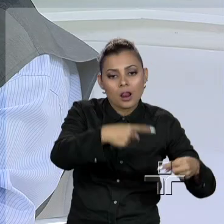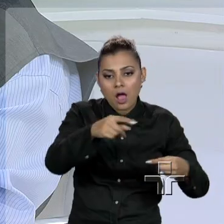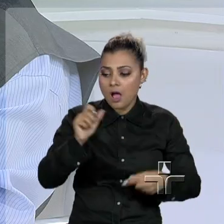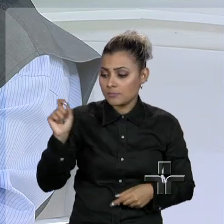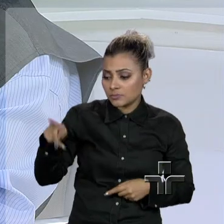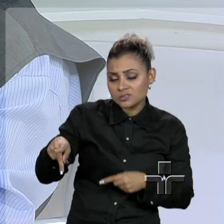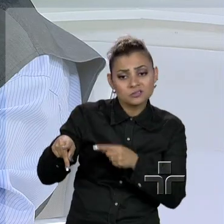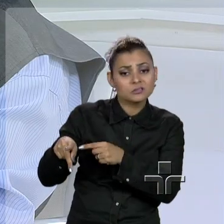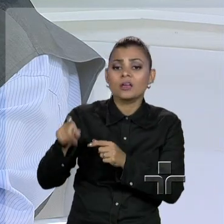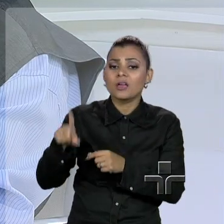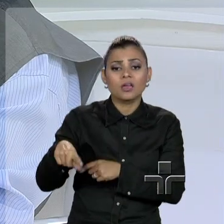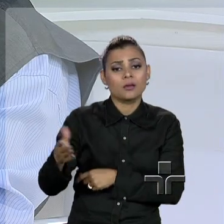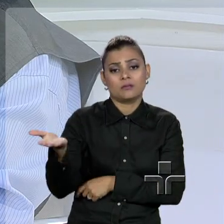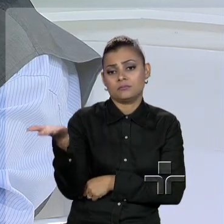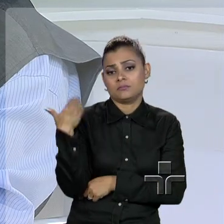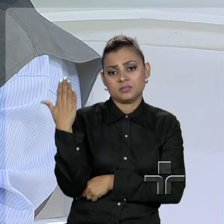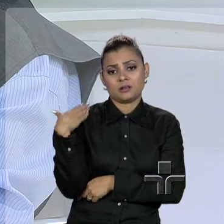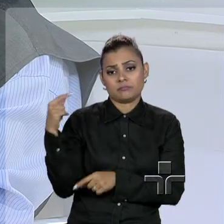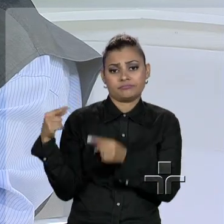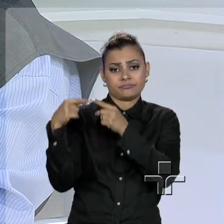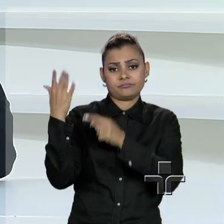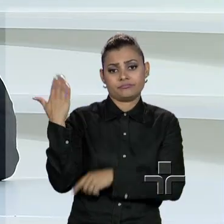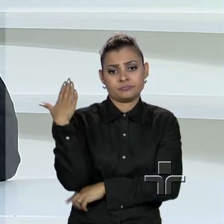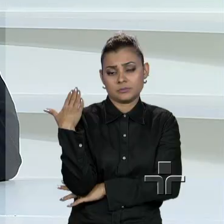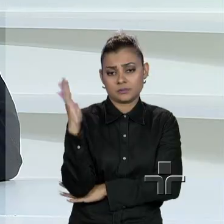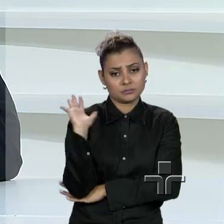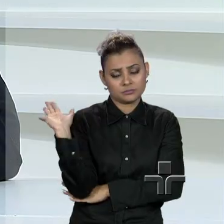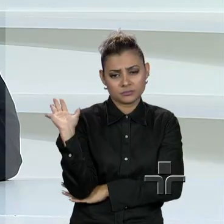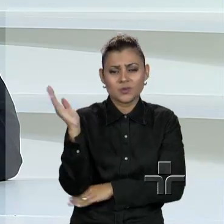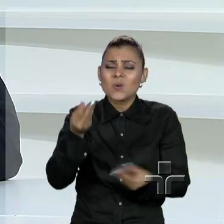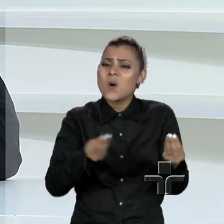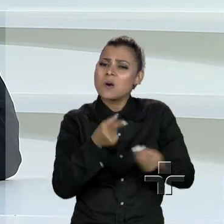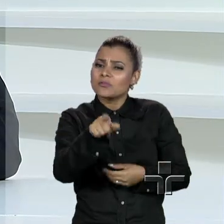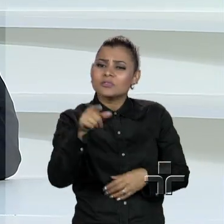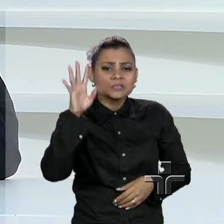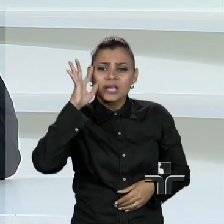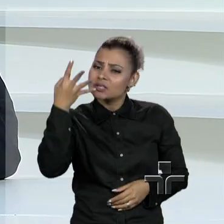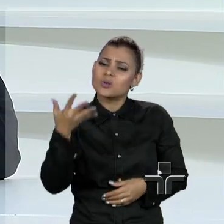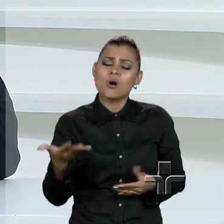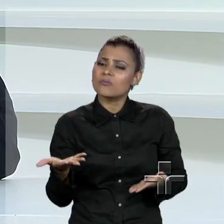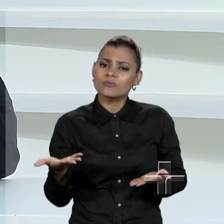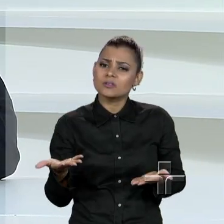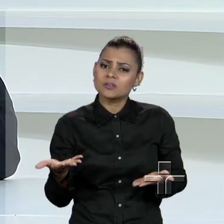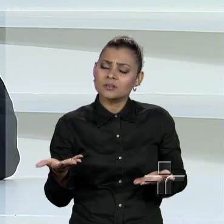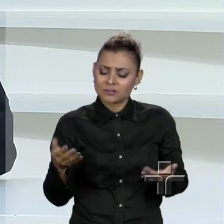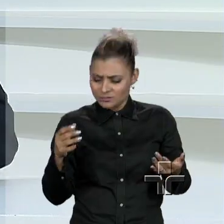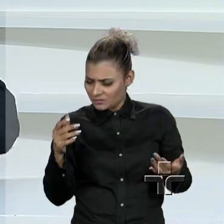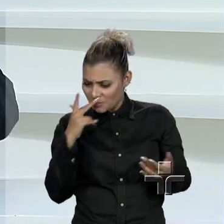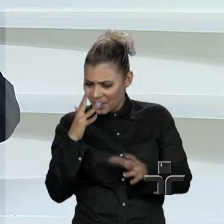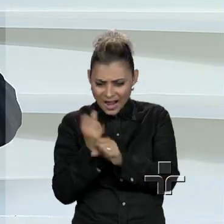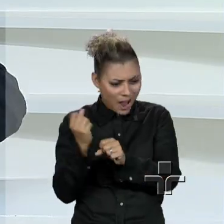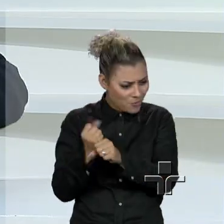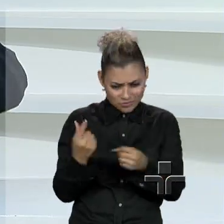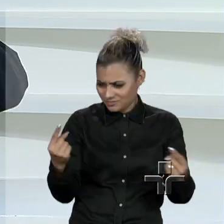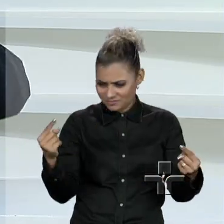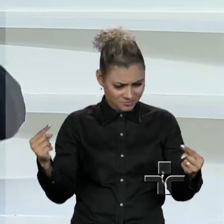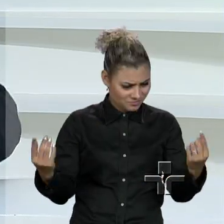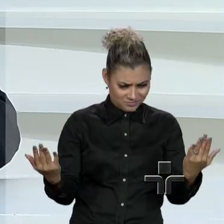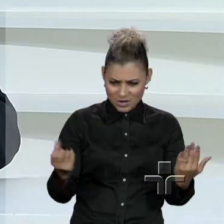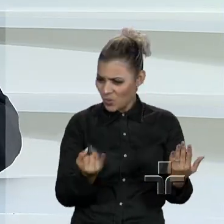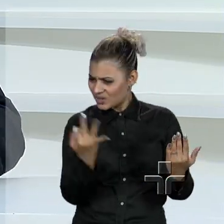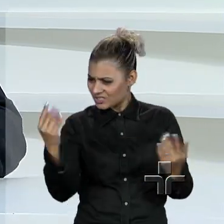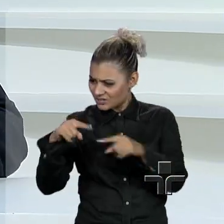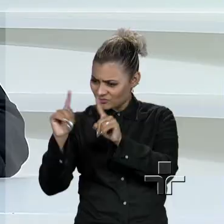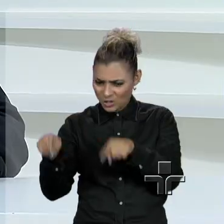previdência do passado. Como é que o senhor resolve essa equação, incluindo, além da